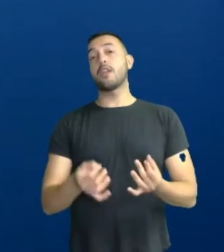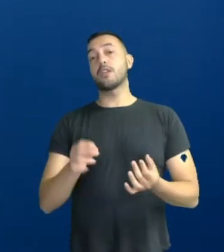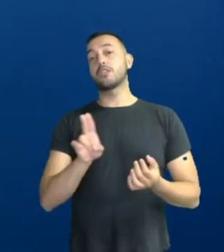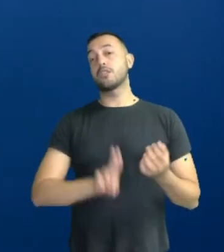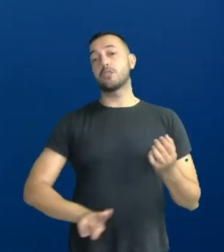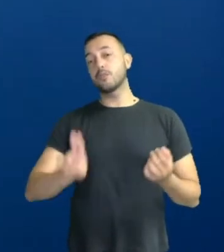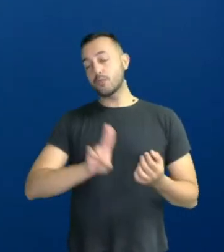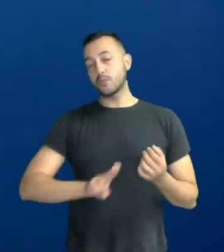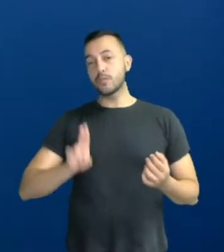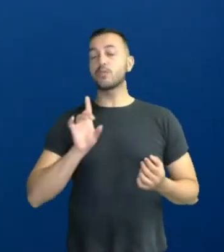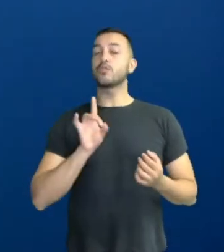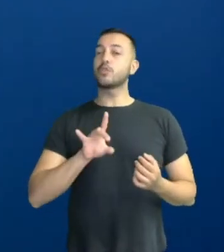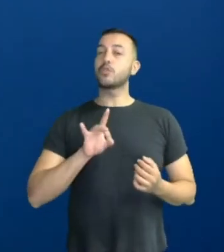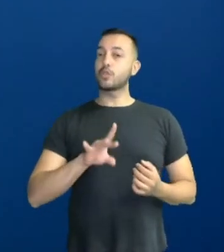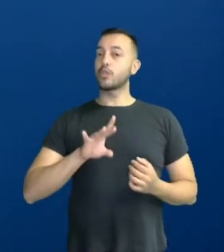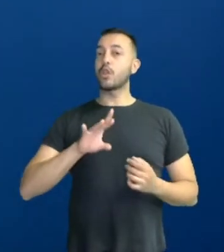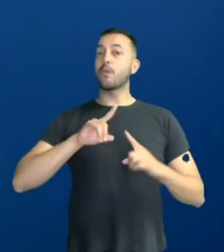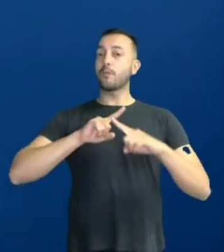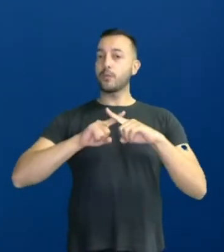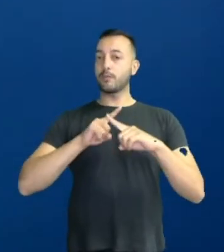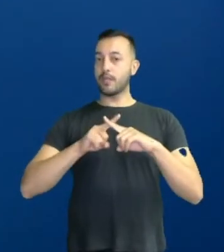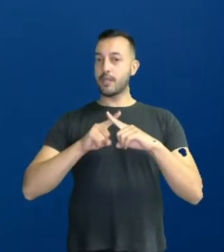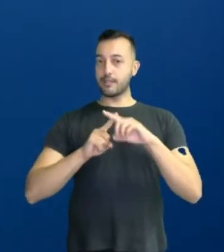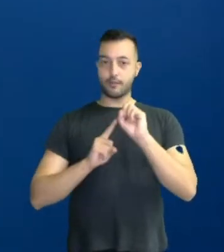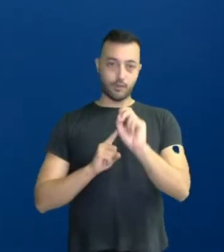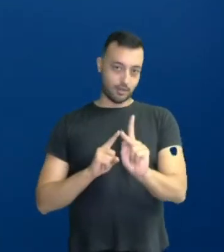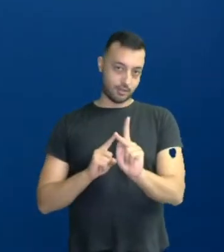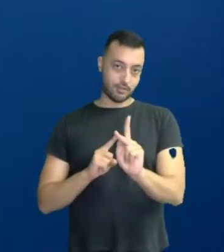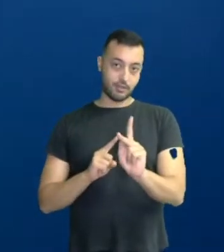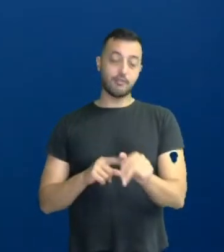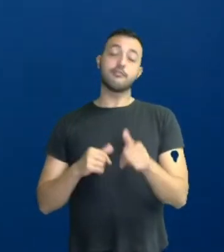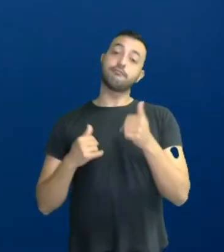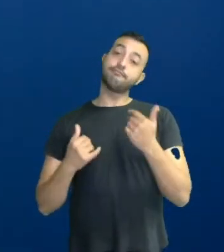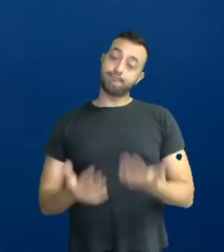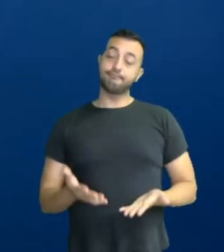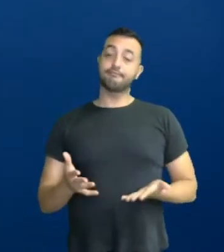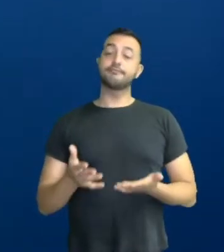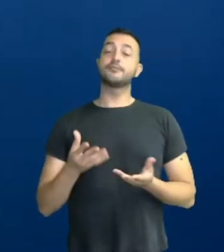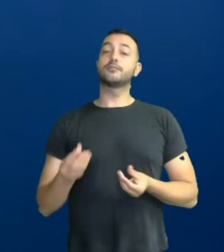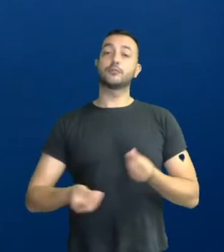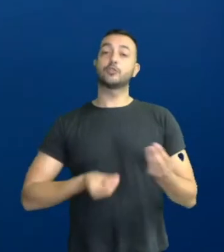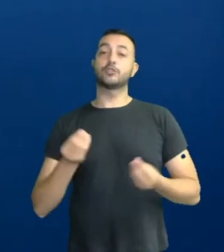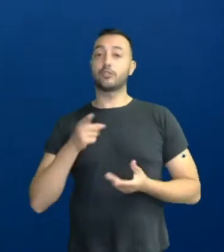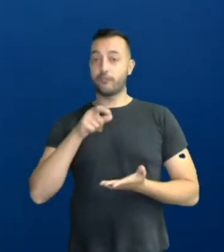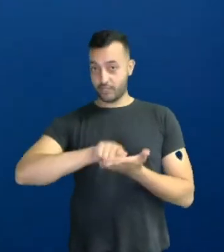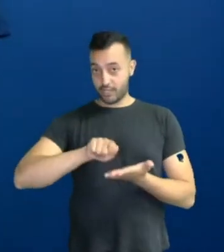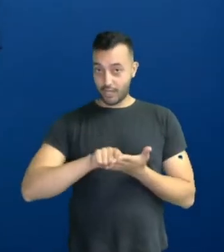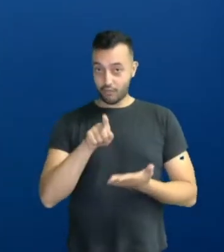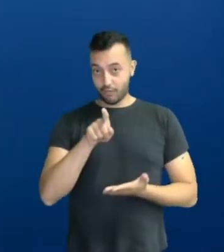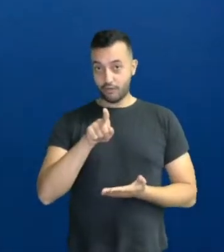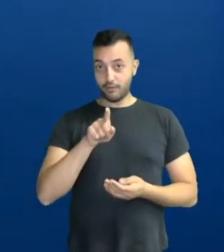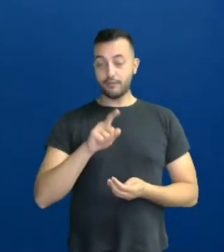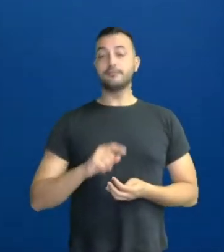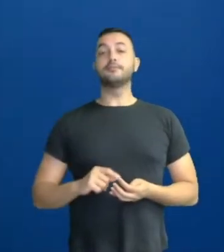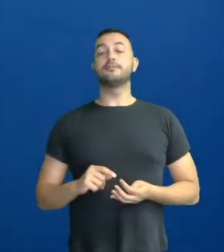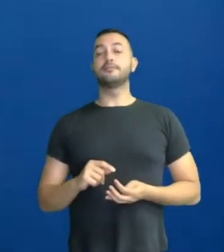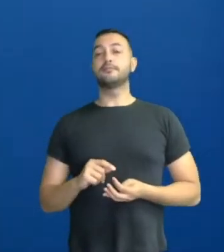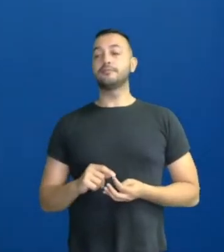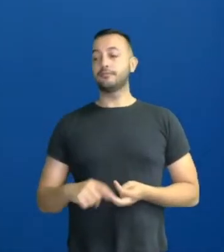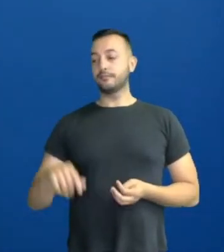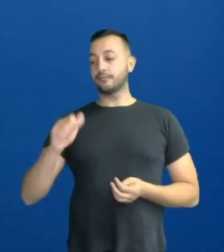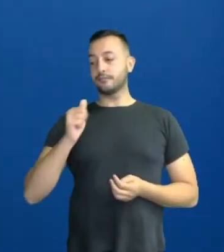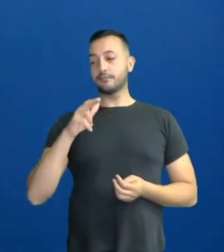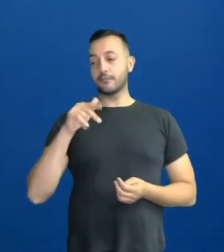usamos apenas a multiplicação, ok? Então, nesse caso, você vai fazer o seguinte, ó, anota aí.